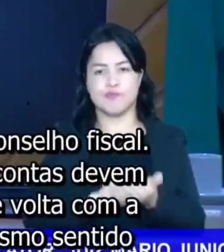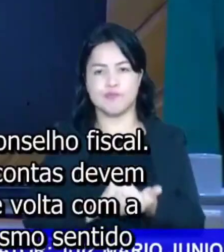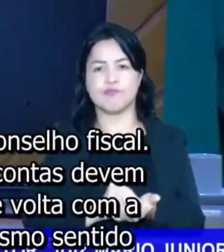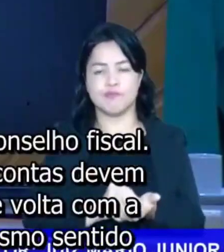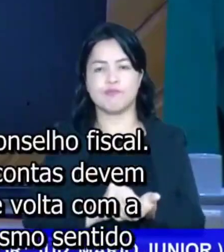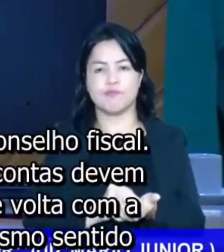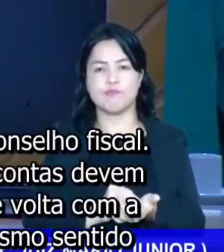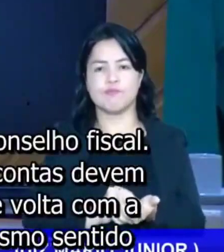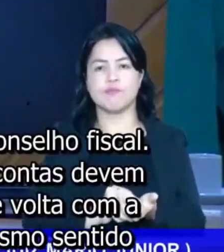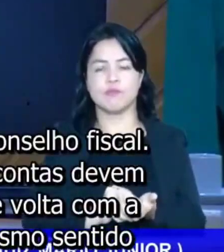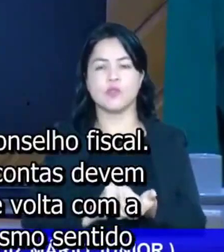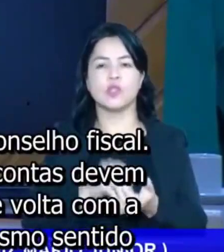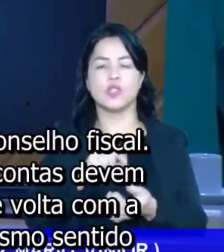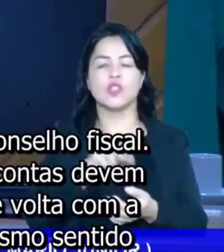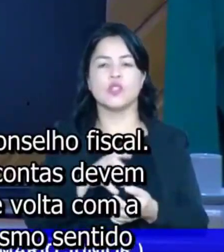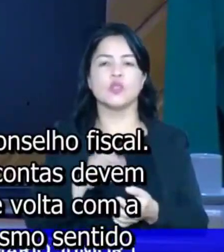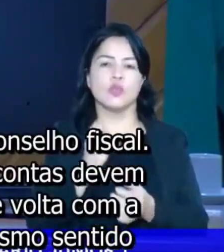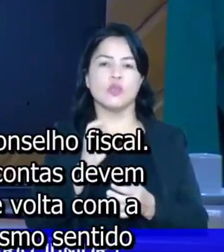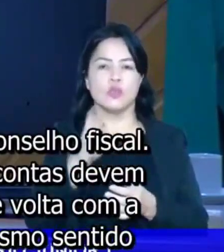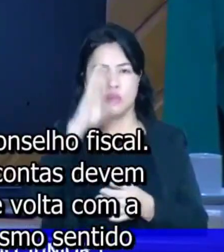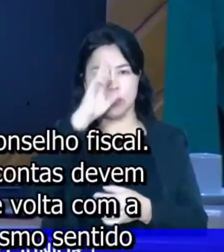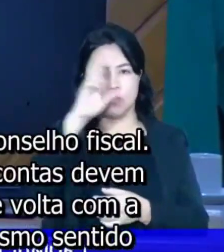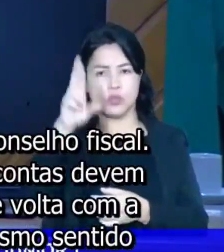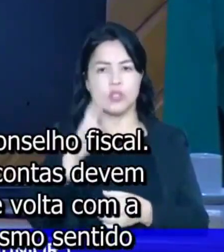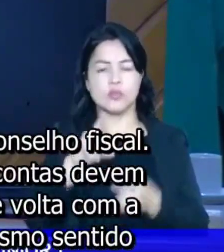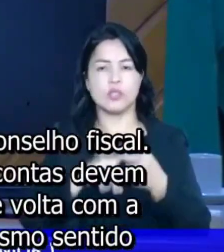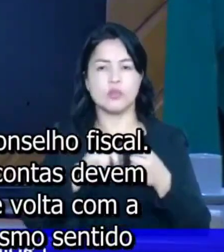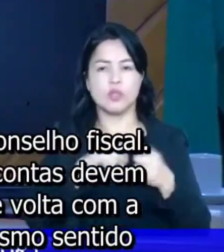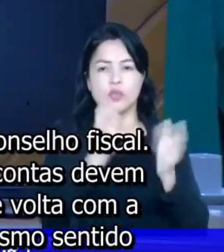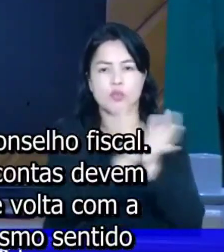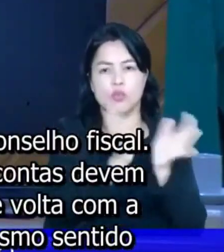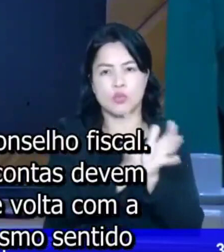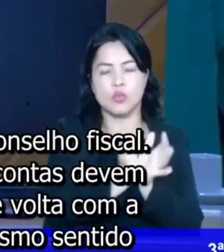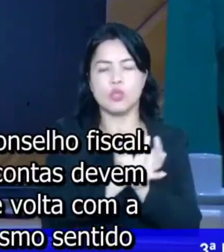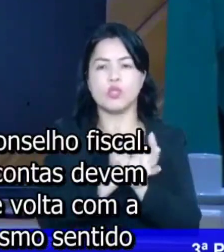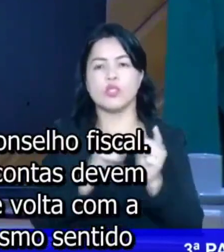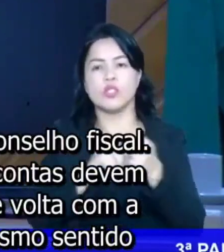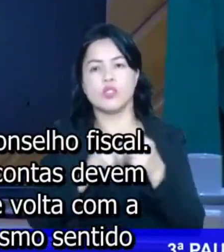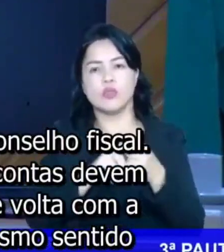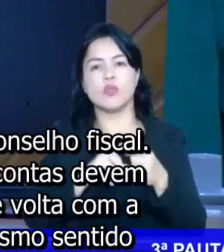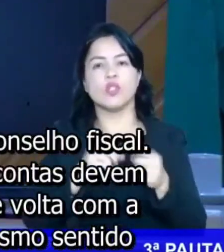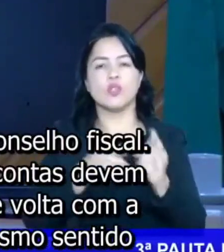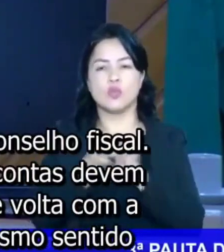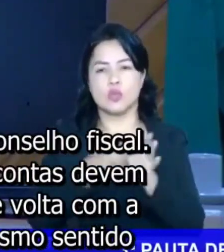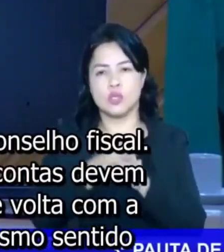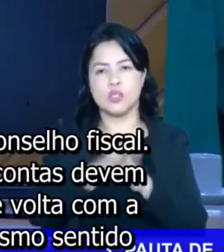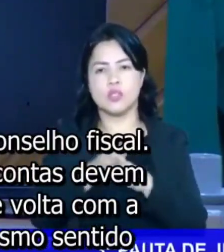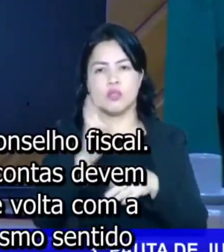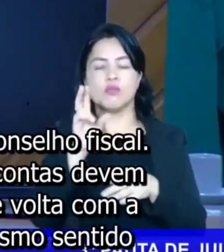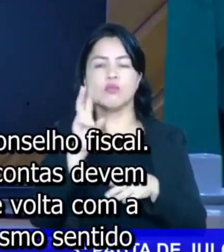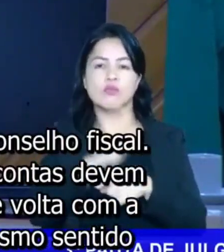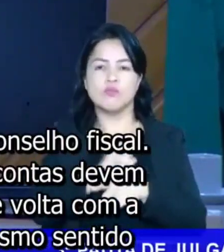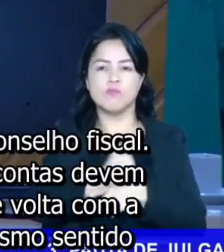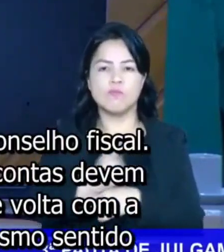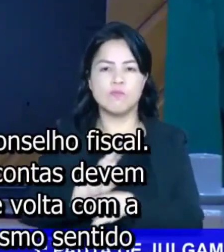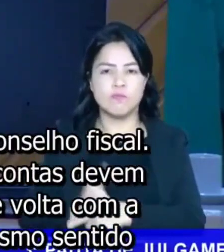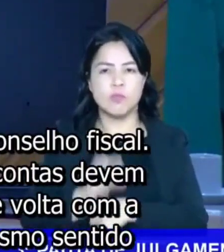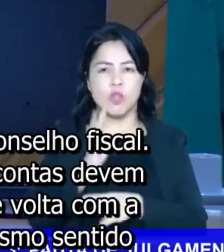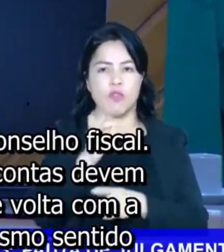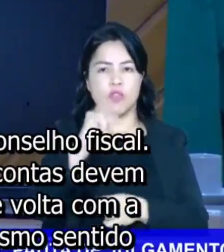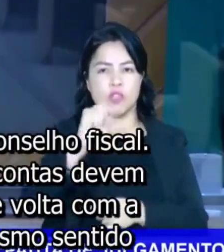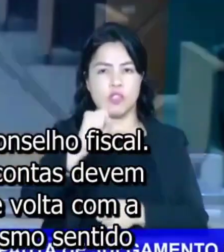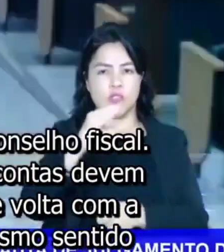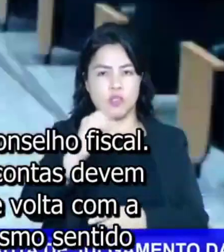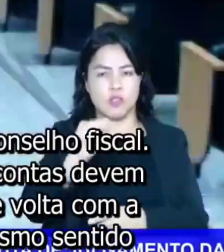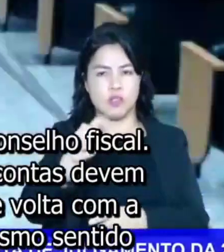de parecer da comissão executiva ou do Conselho Fiscal. Então, tal como nas duas assentadas anteriores, as contas devem ser